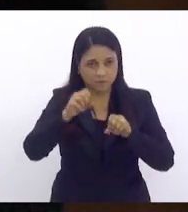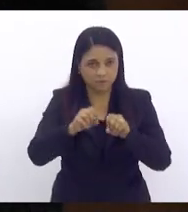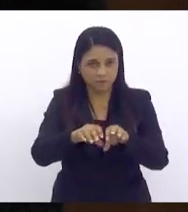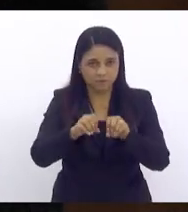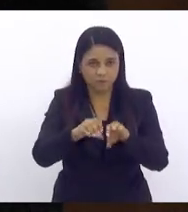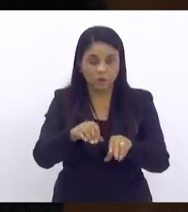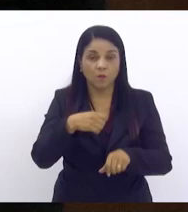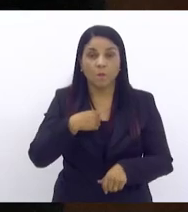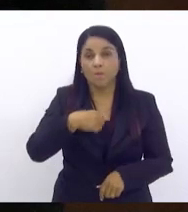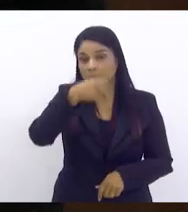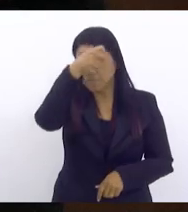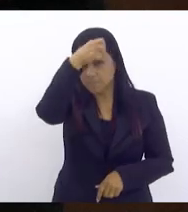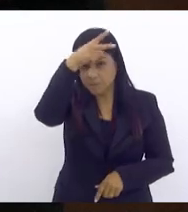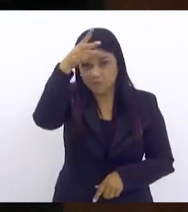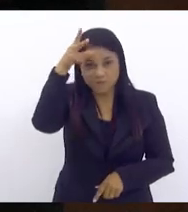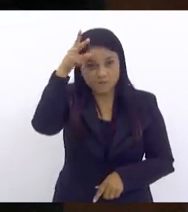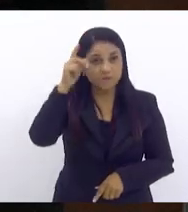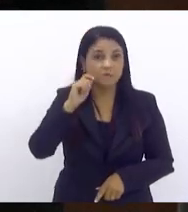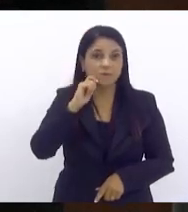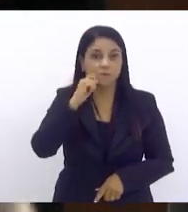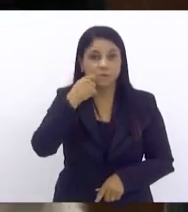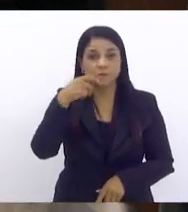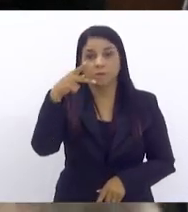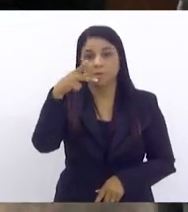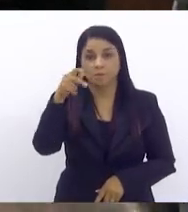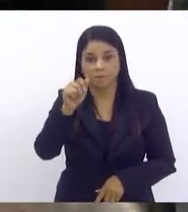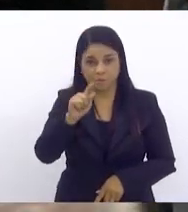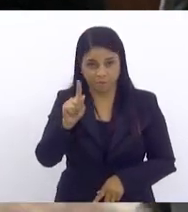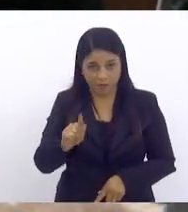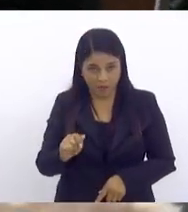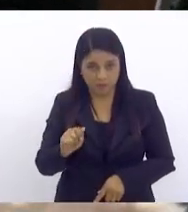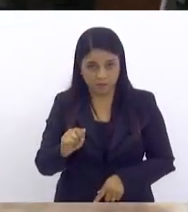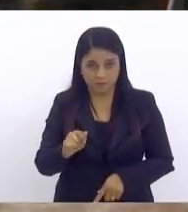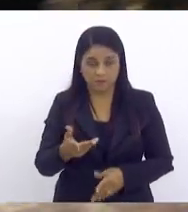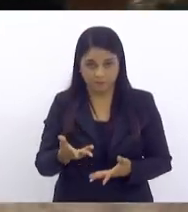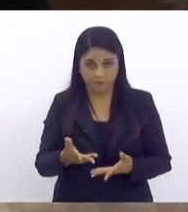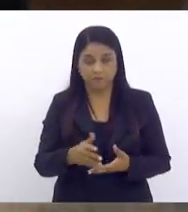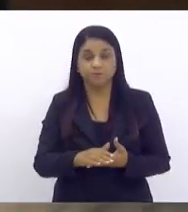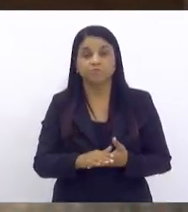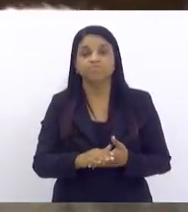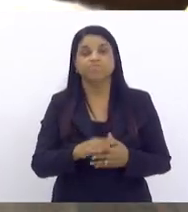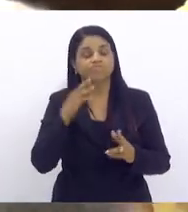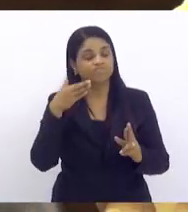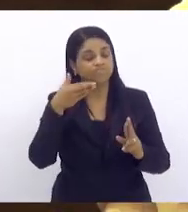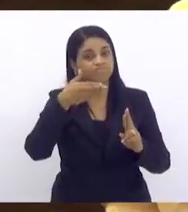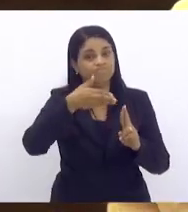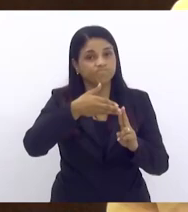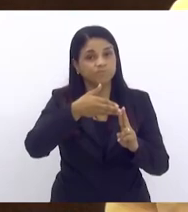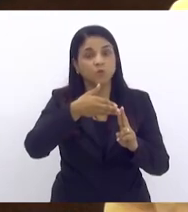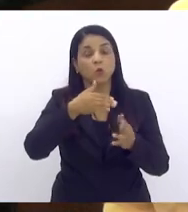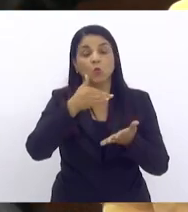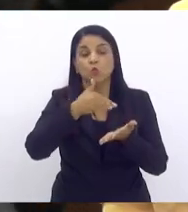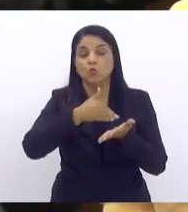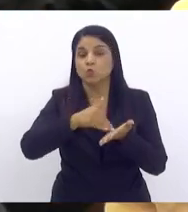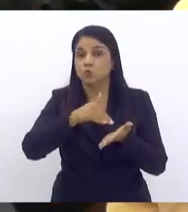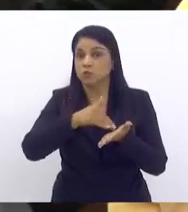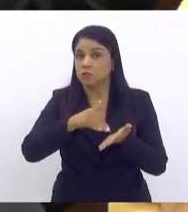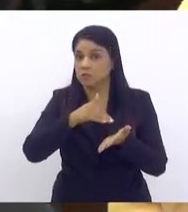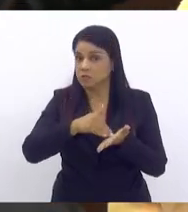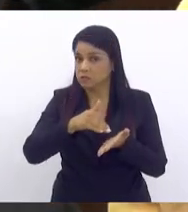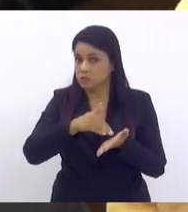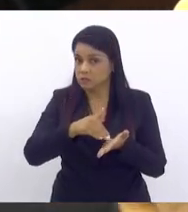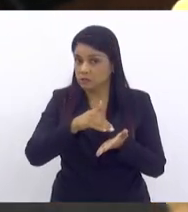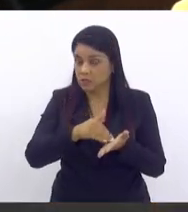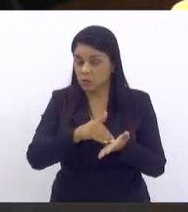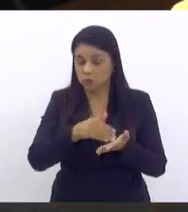prefeito Eduardo Paes. E me refiro em especial ao senhor secretário, que eu não sei o que faz ainda